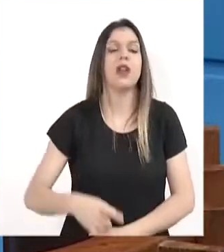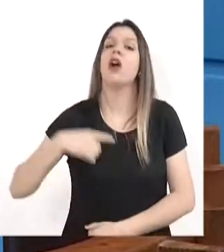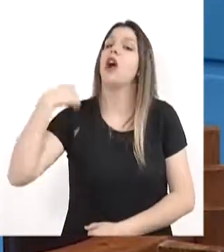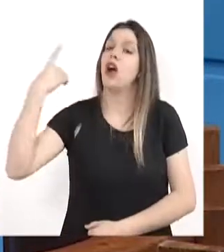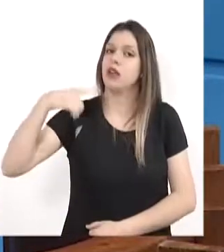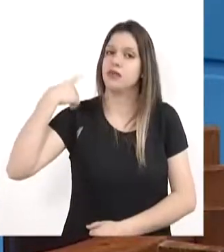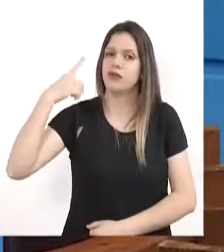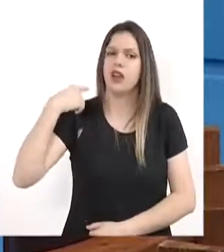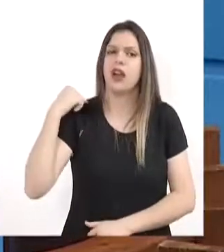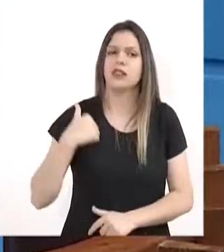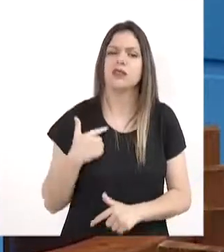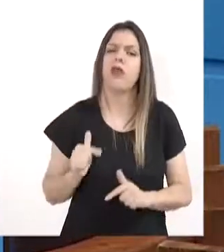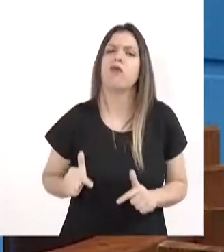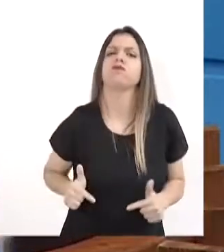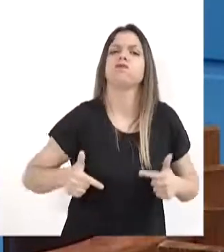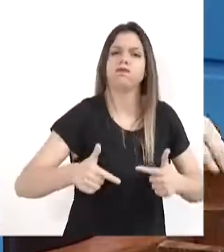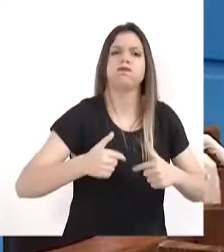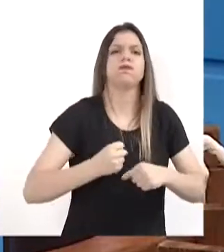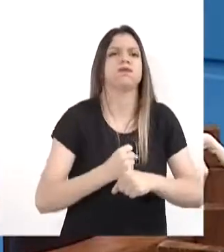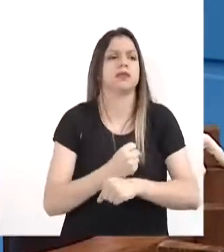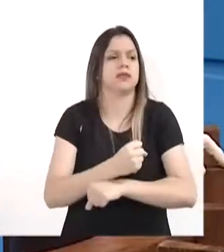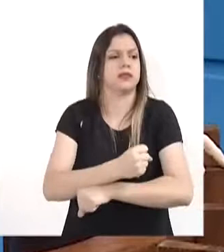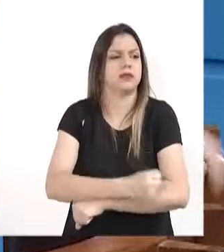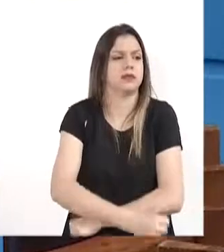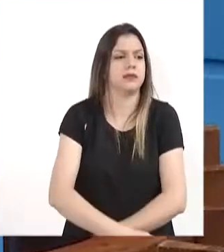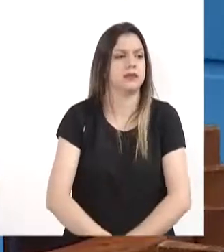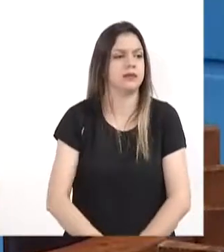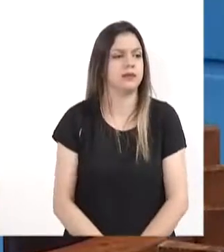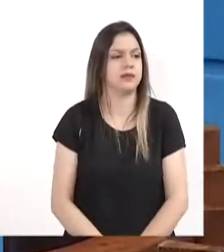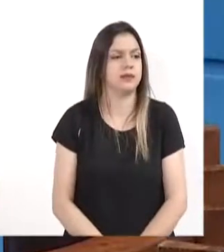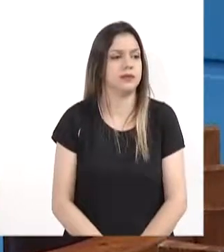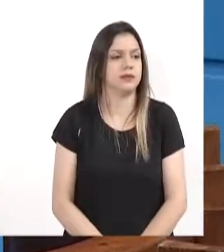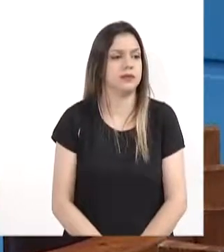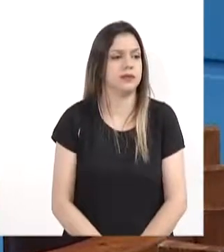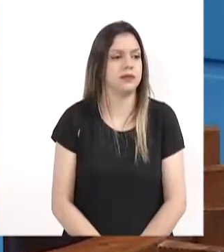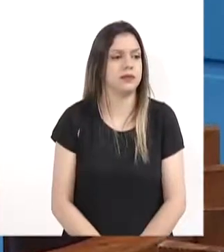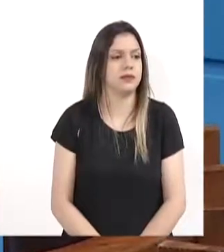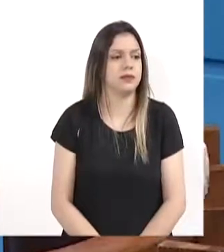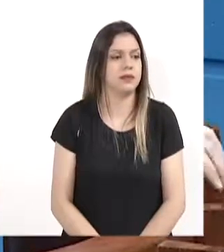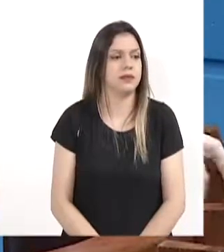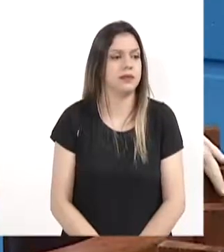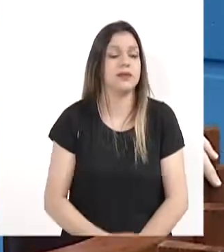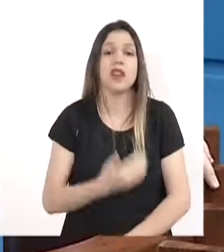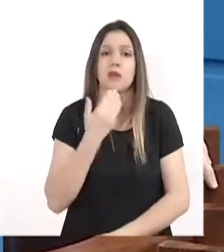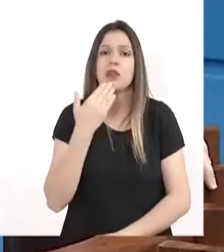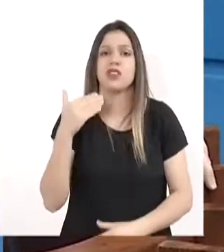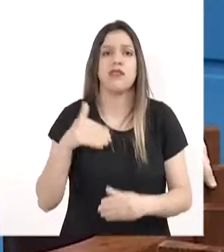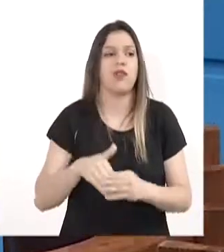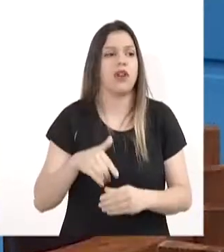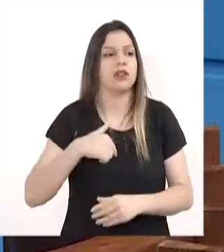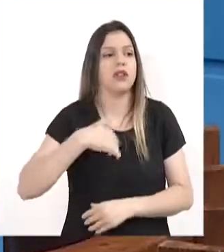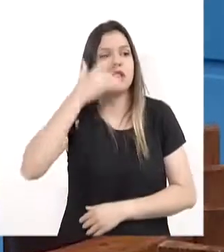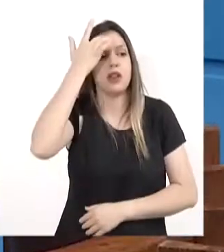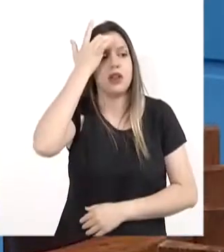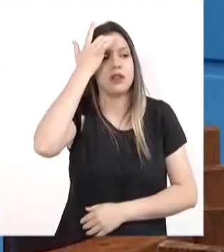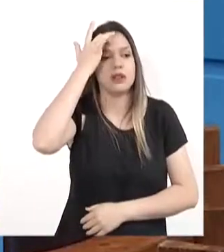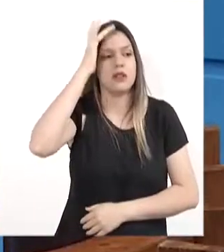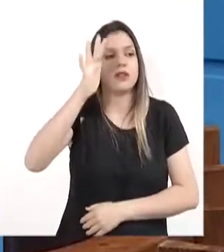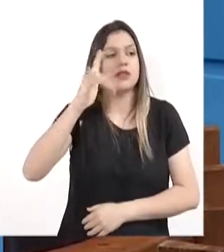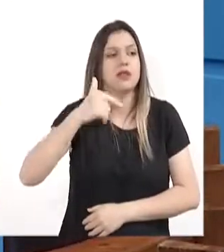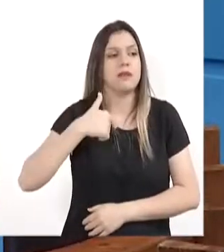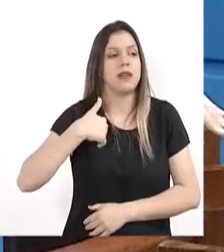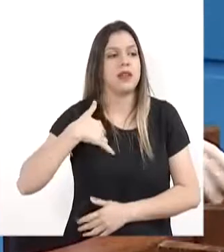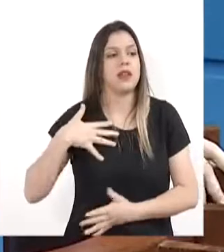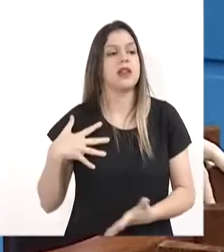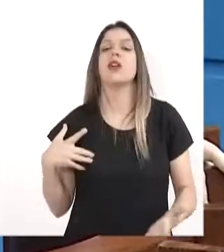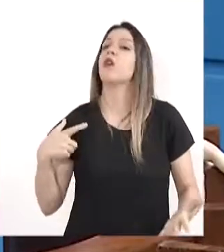militante, fui para as ruas, pedi voto, eu não sabia que eu pagava a conta daqueles que